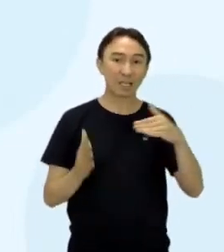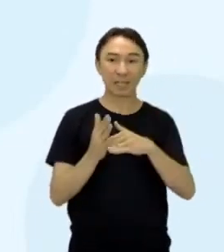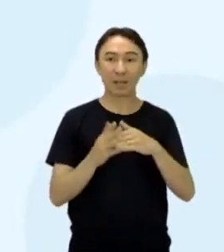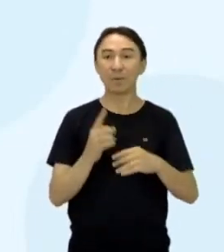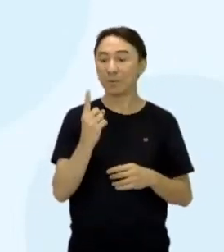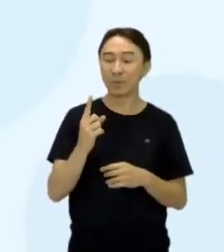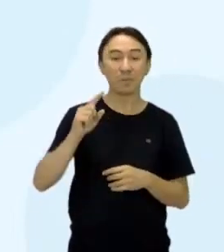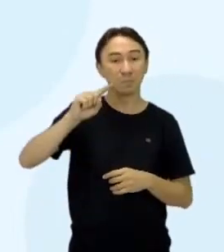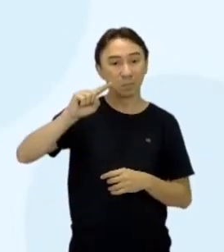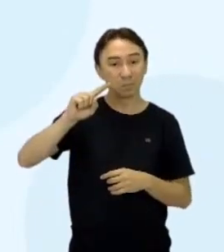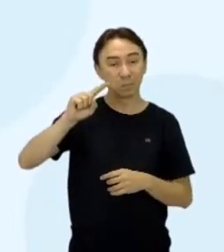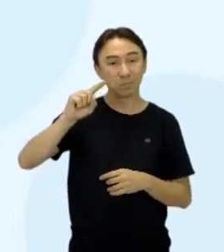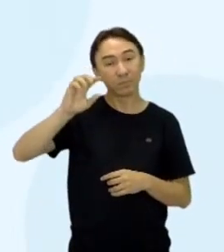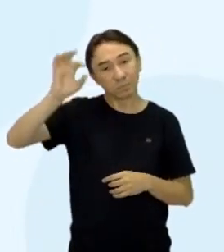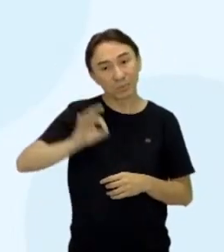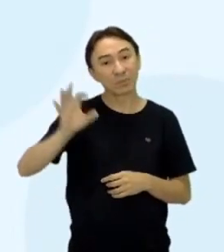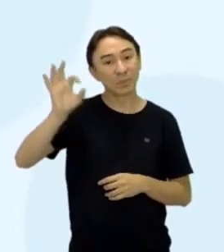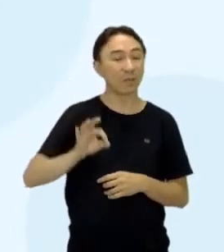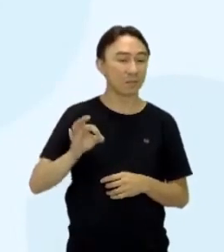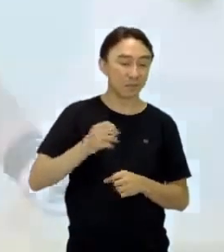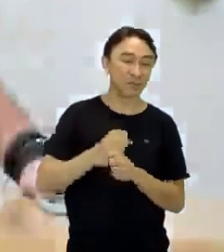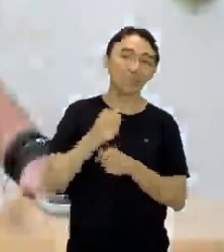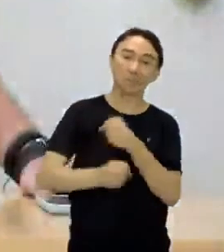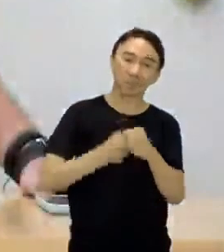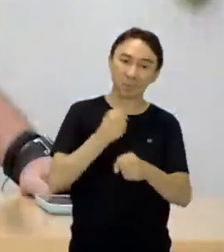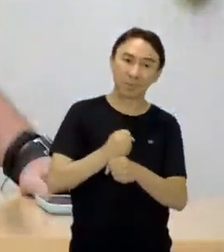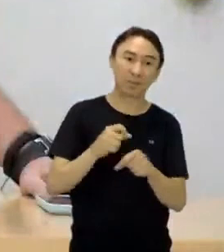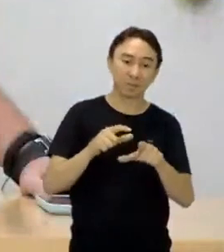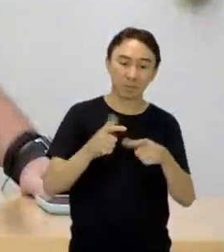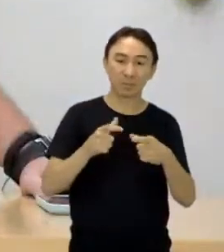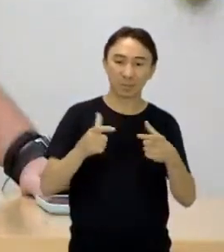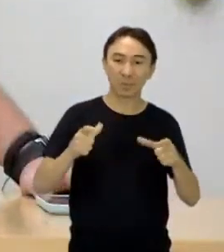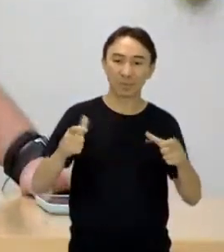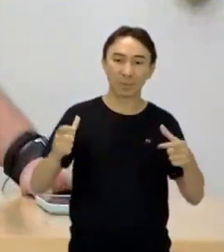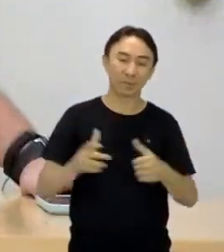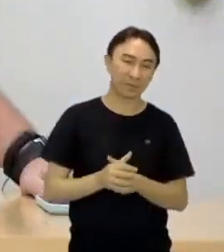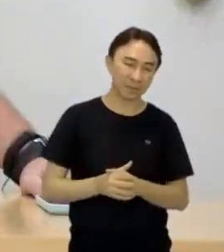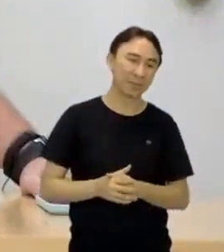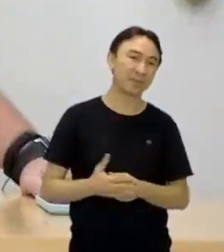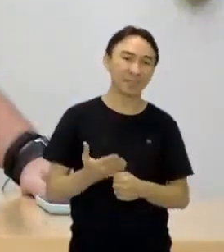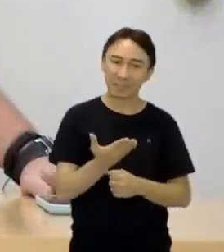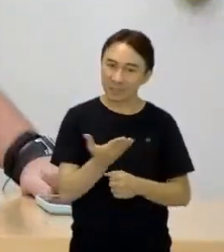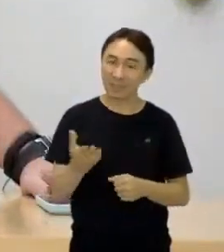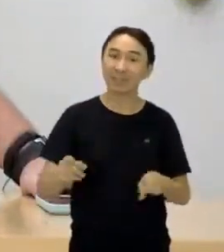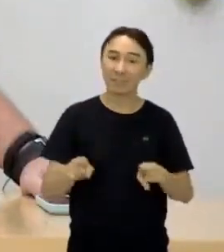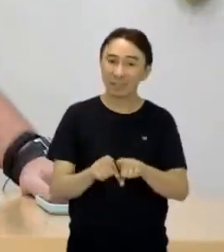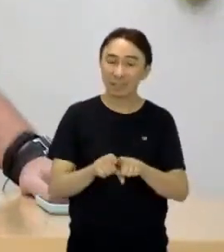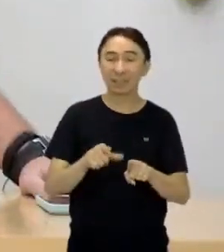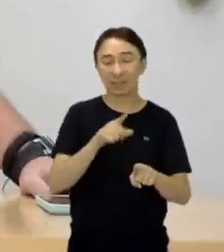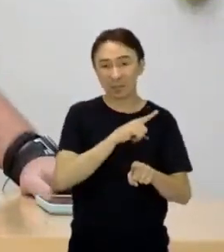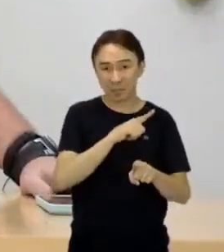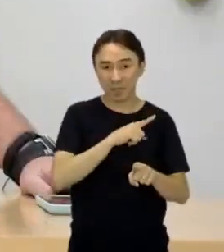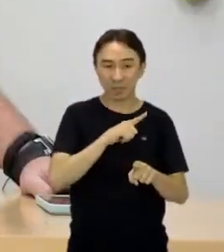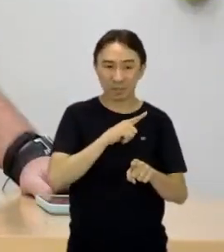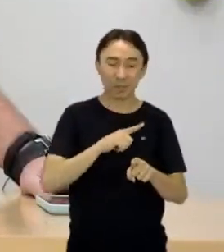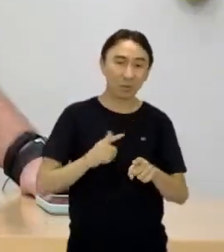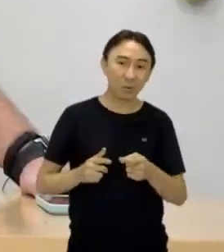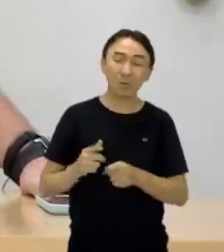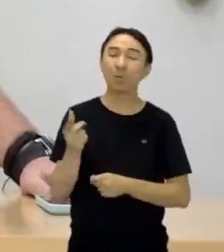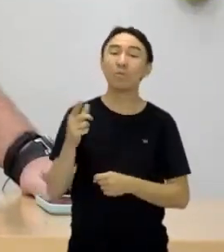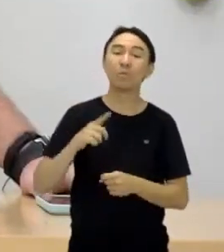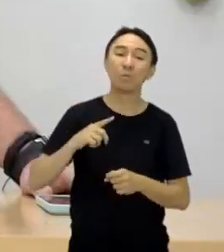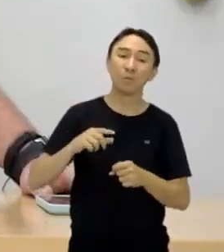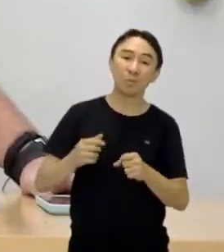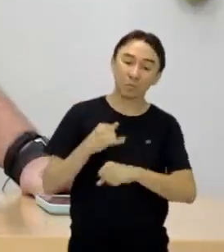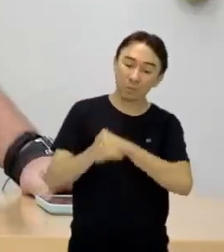né, nas aulas, né, fazendo até uma interação aí com vocês, né, mostrando aí um site, né, que mostra os dados aí,